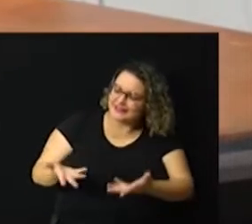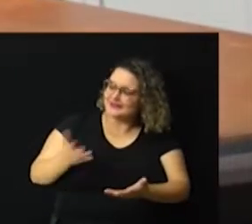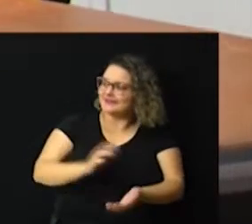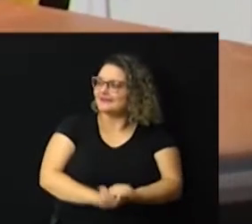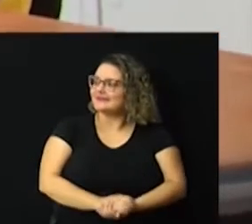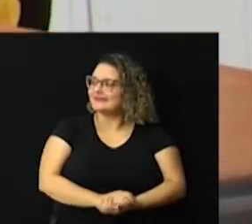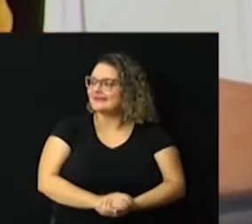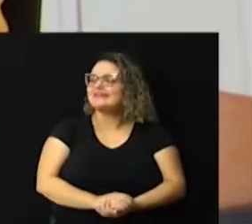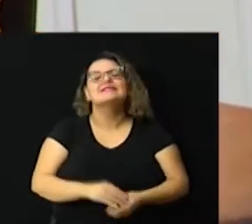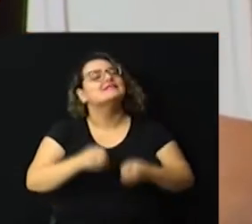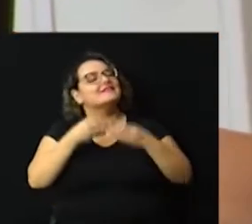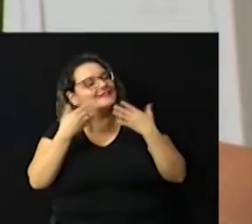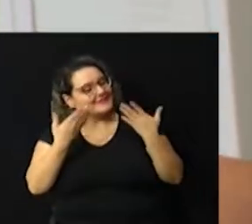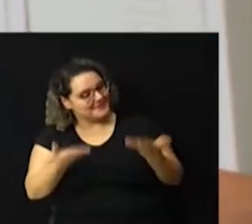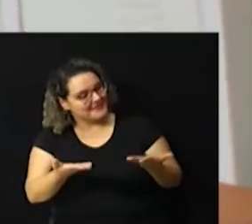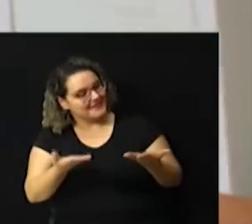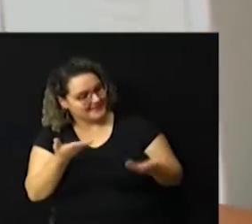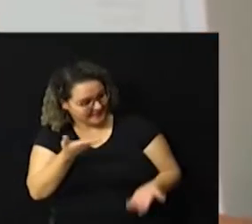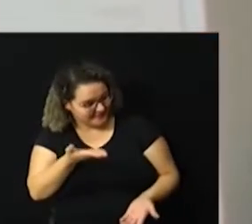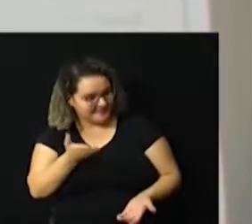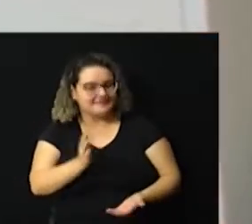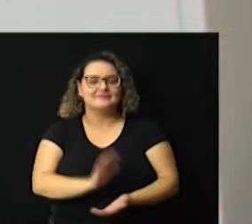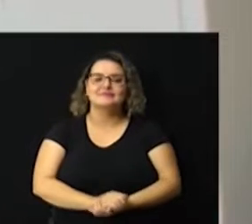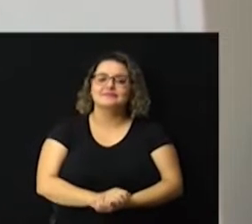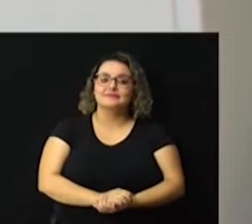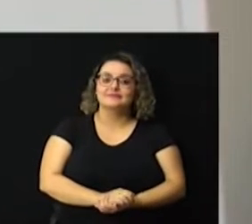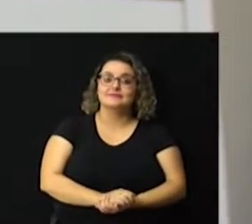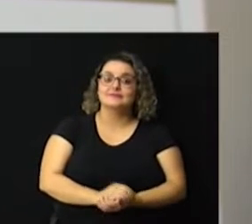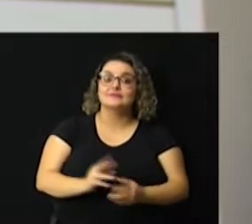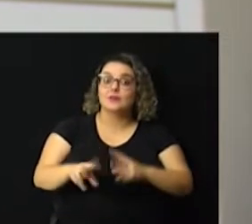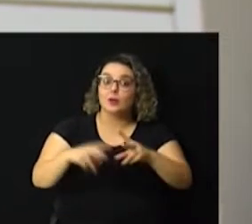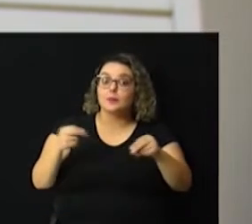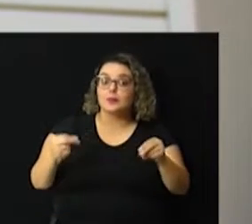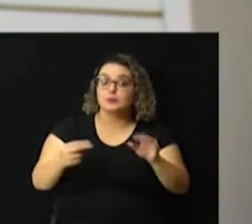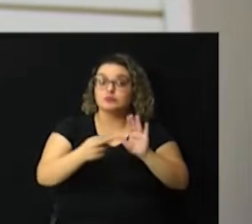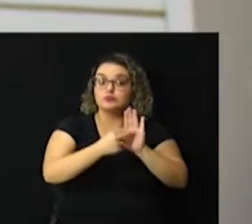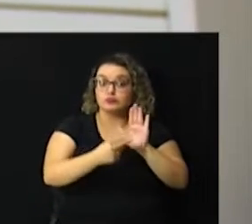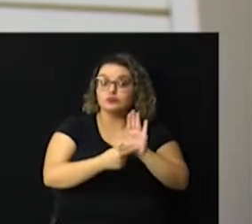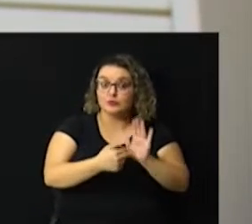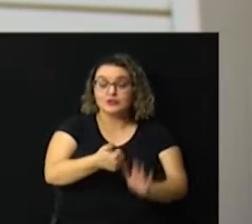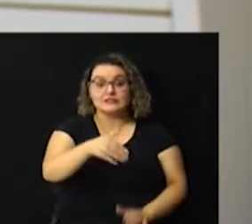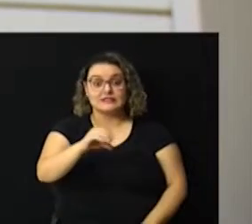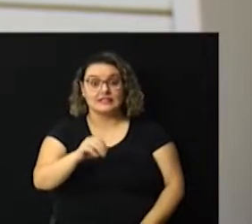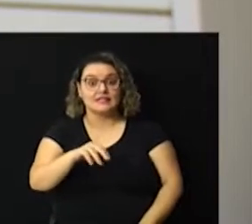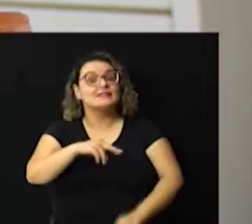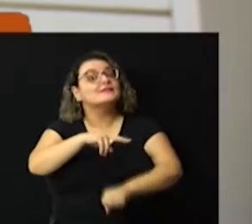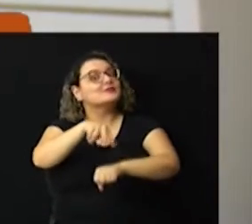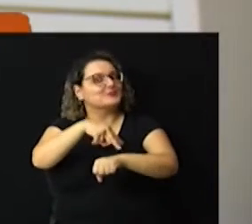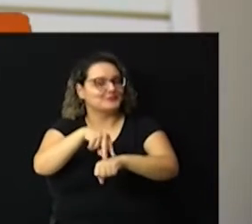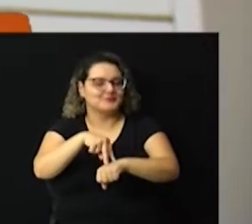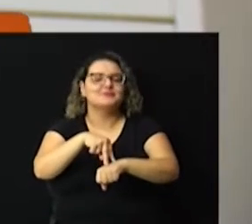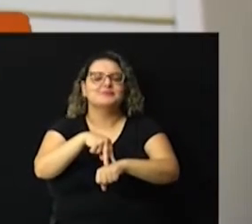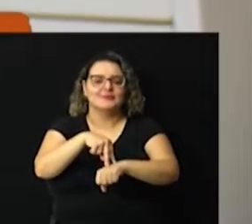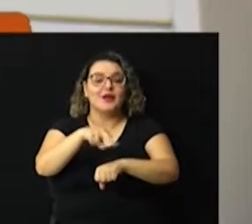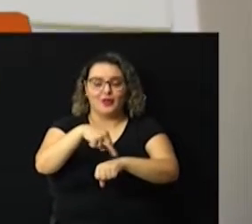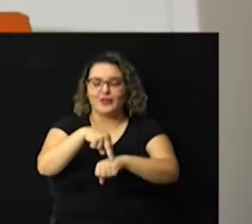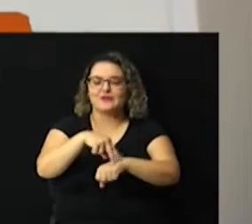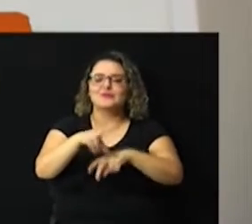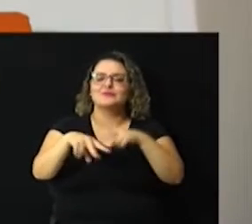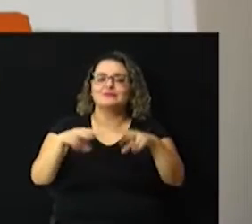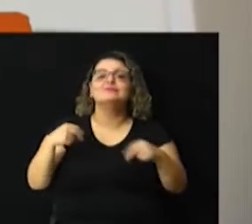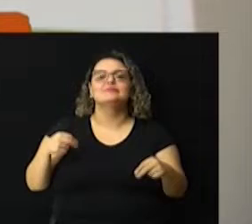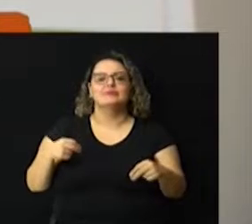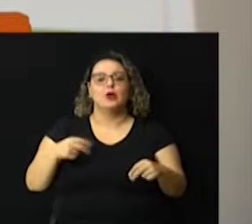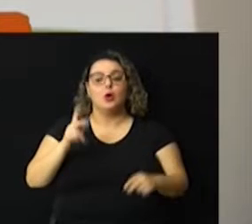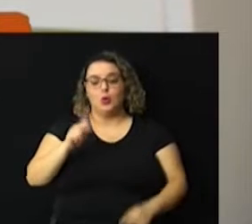conosco. Tudo bem, você? O Prêmio Educador Nota 10 é um prêmio nacional. Então, os professores